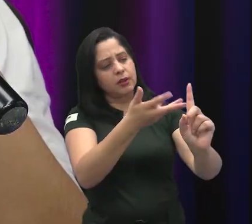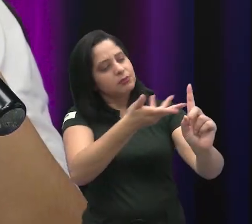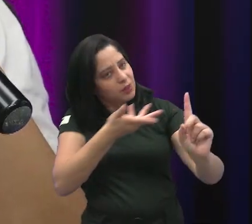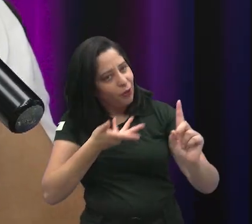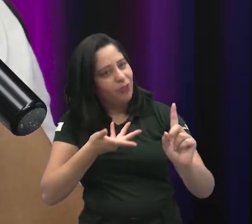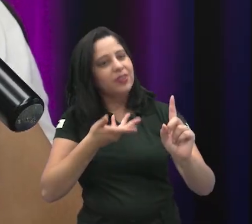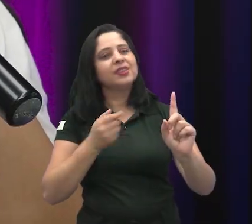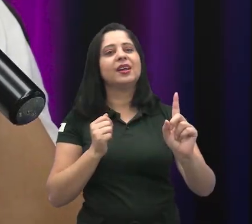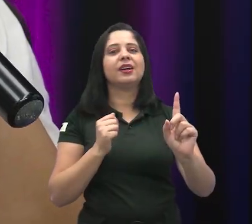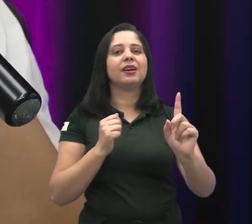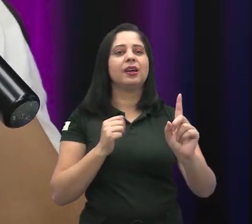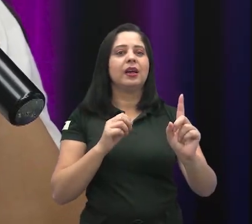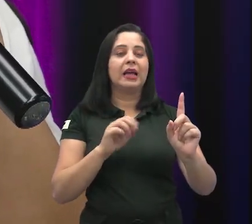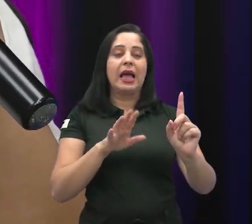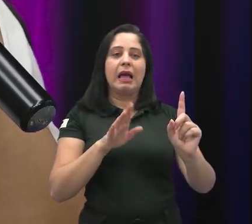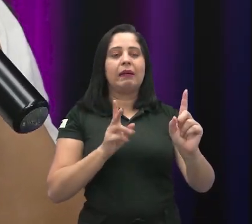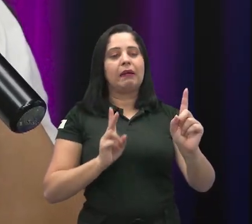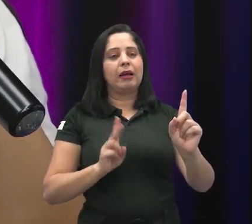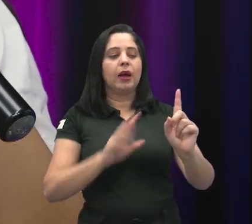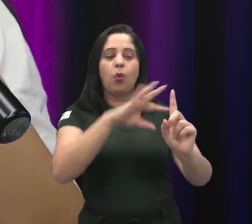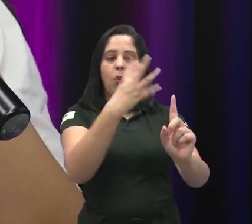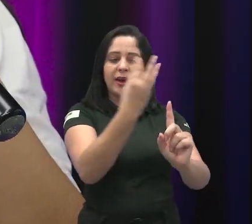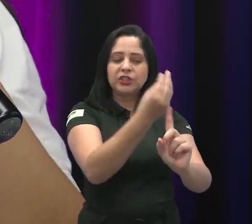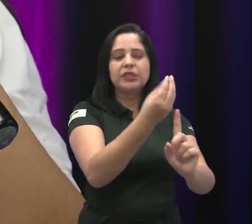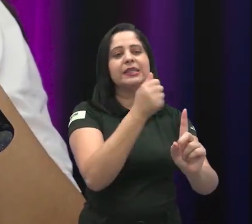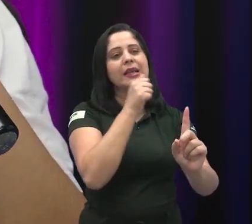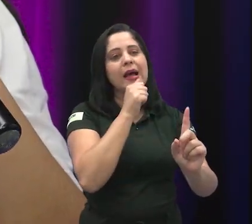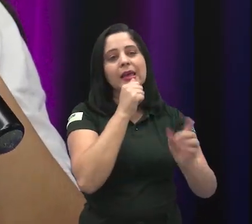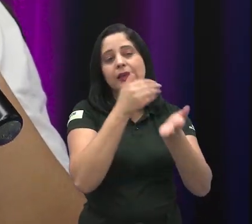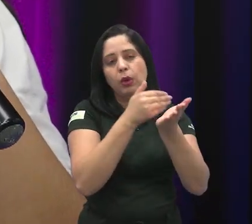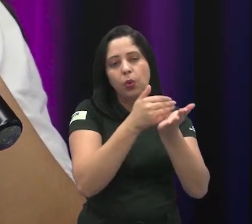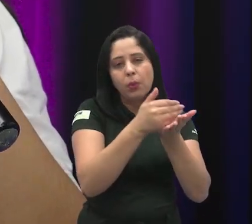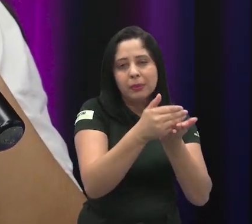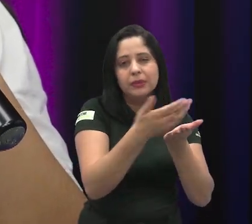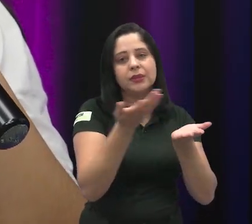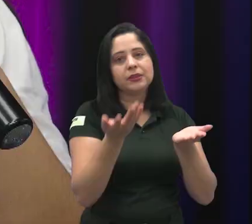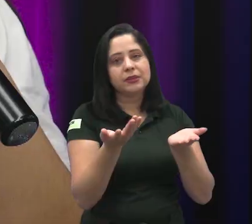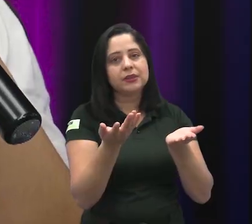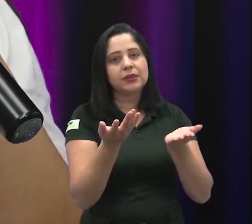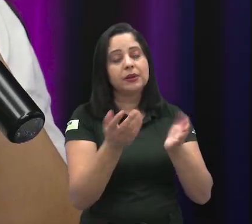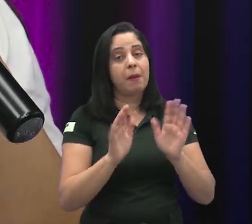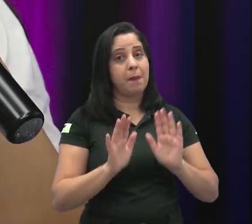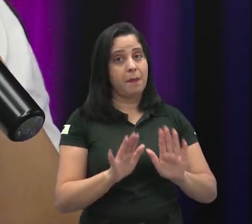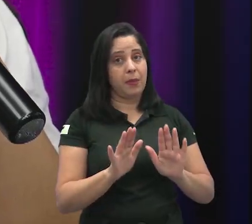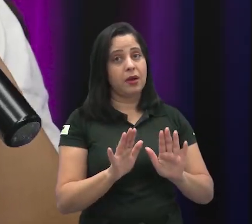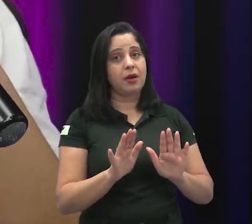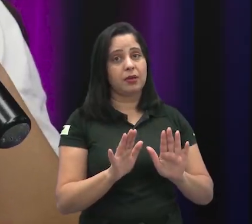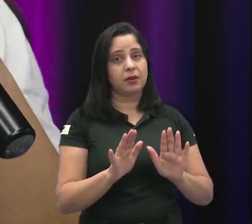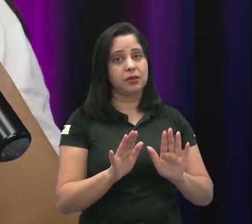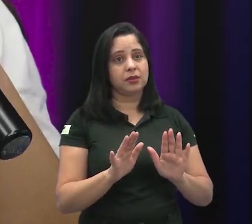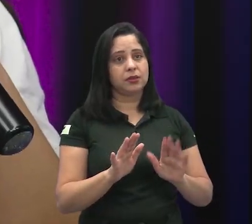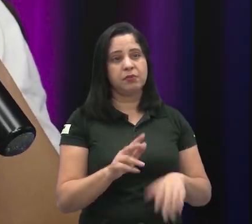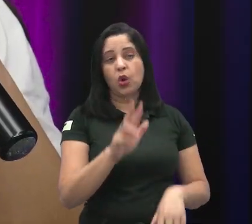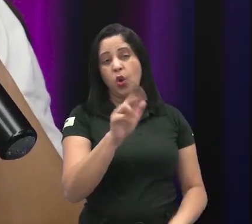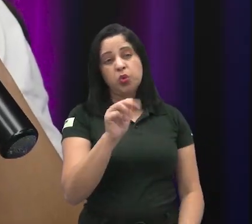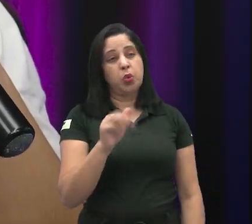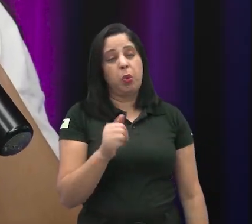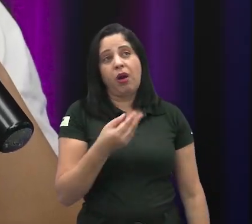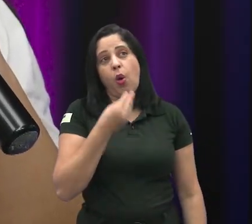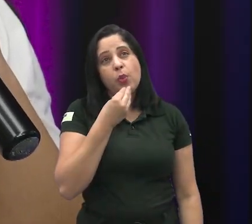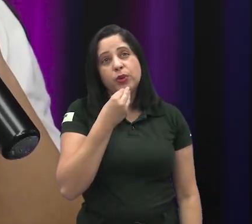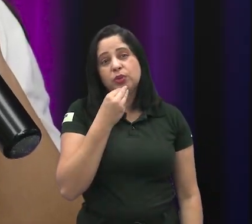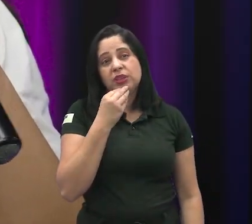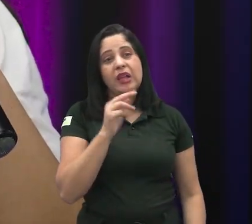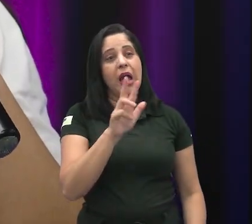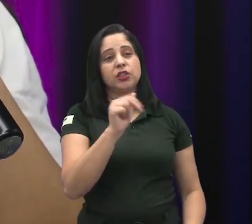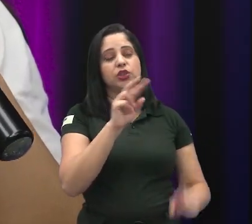estão começando ou outros que já estão há bastante tempo trabalhando aqui na região, mas que de repente nunca tiveram uma